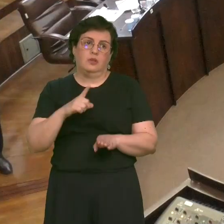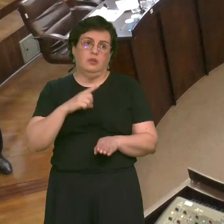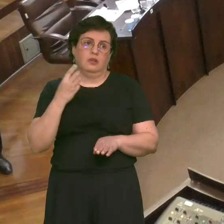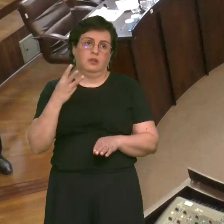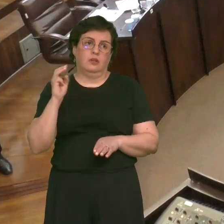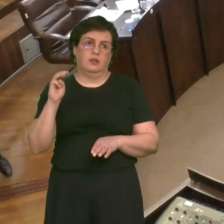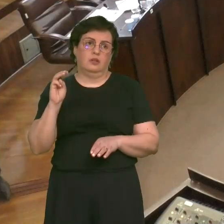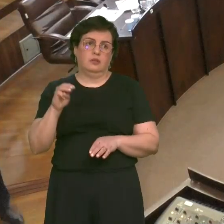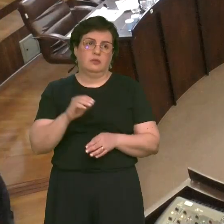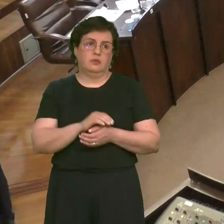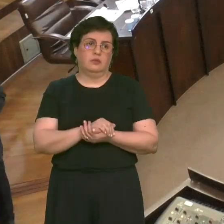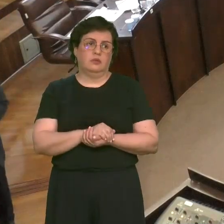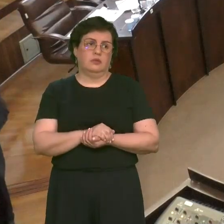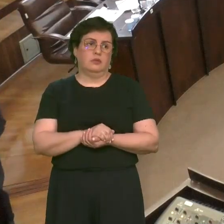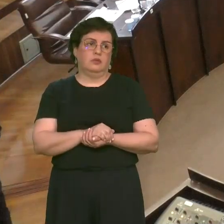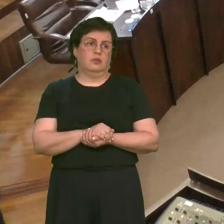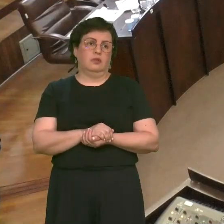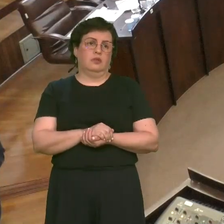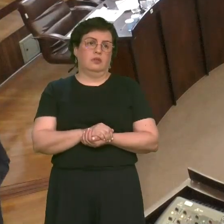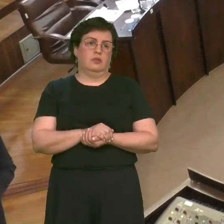explorar de três minutos